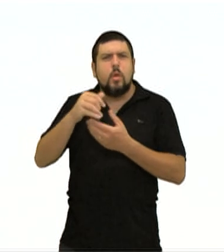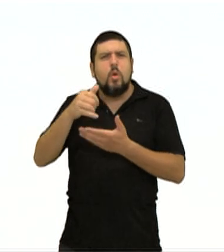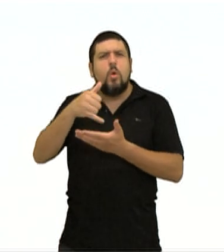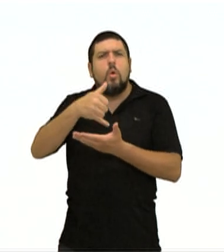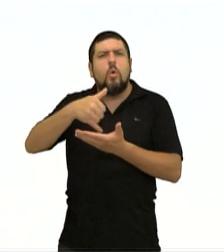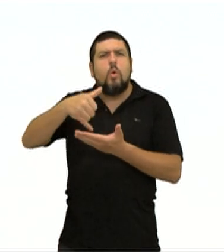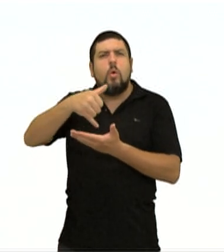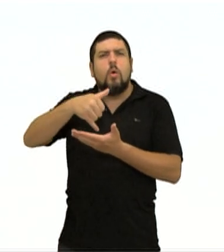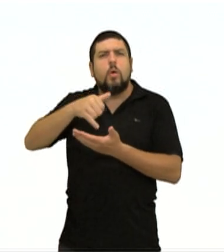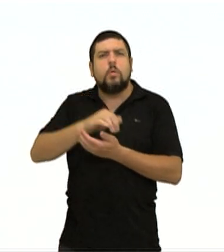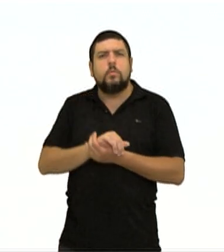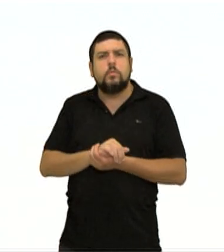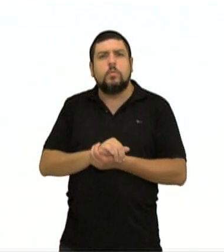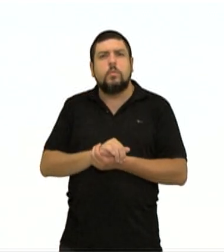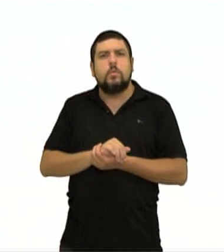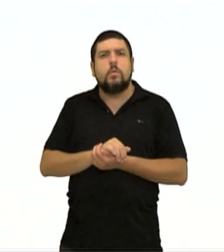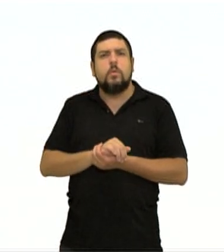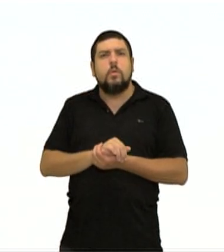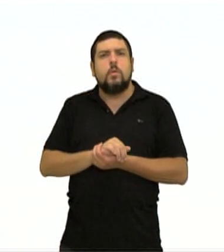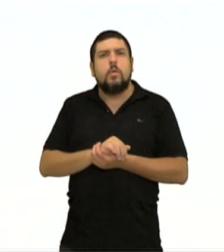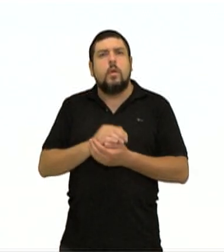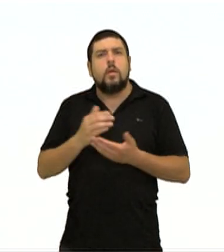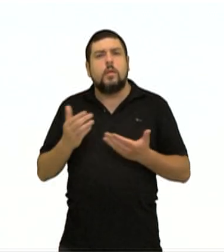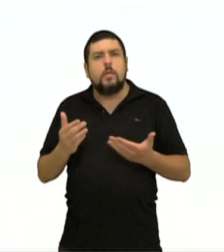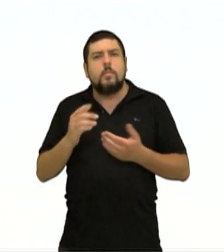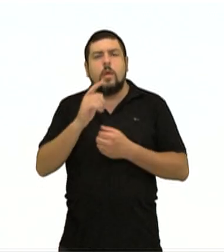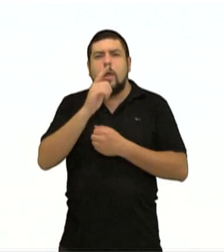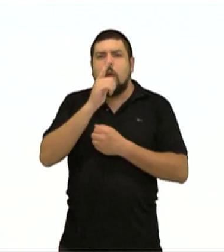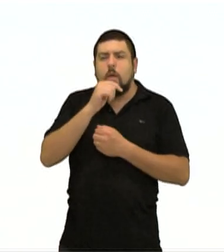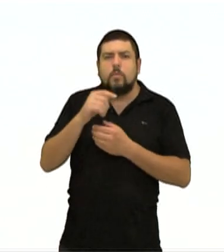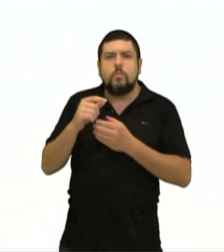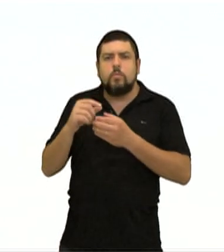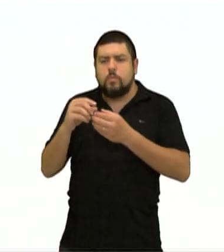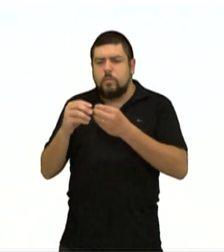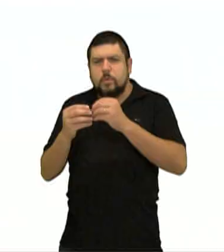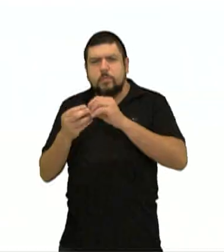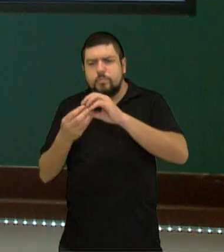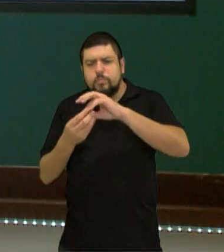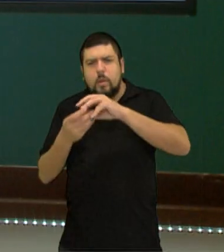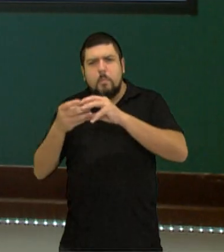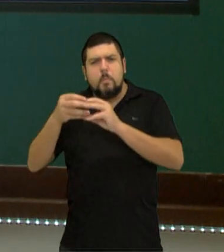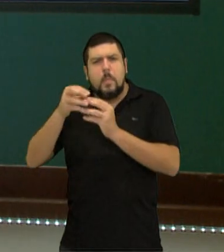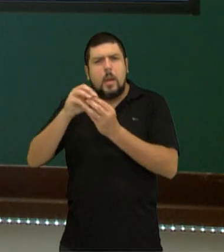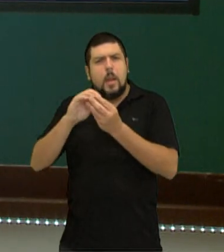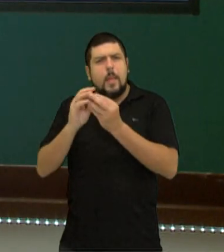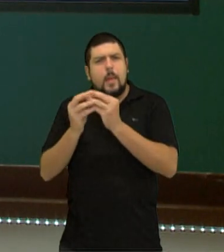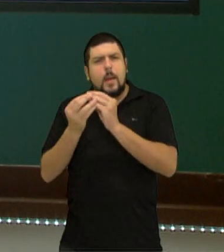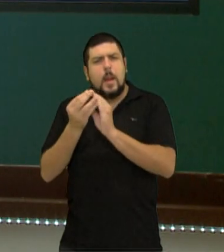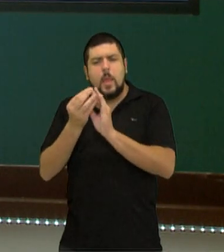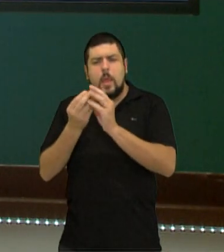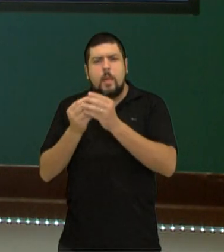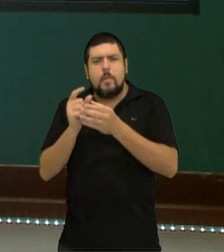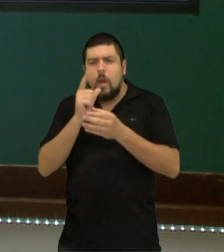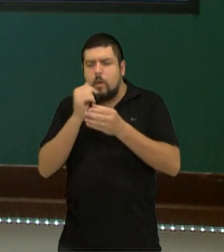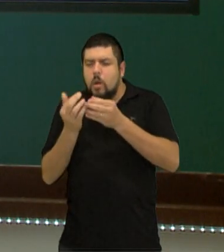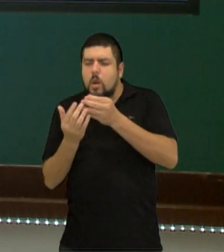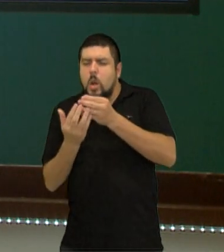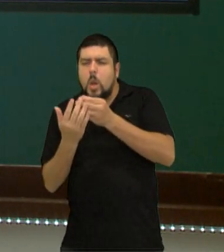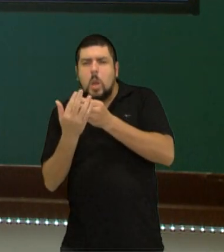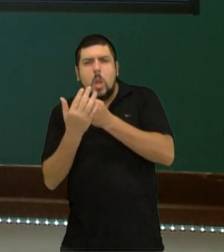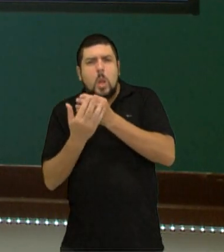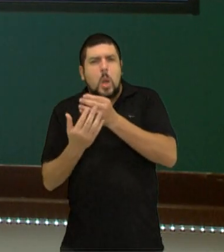juntam, eles não se misturam, eles fazem o quê? Uma visualização, uma